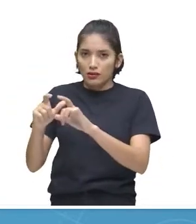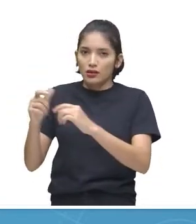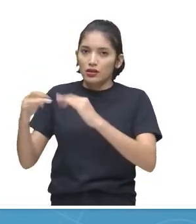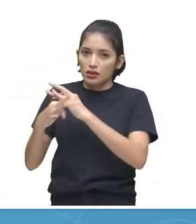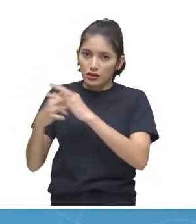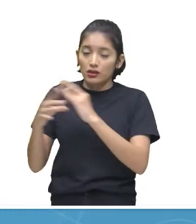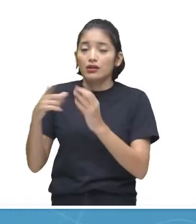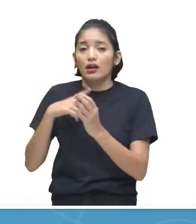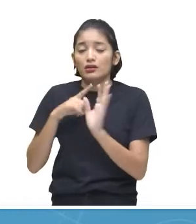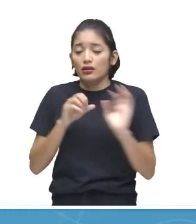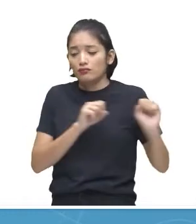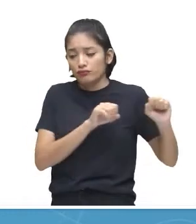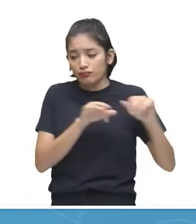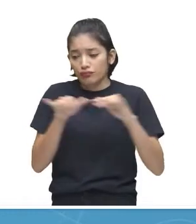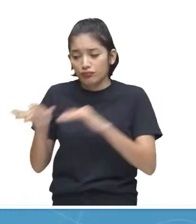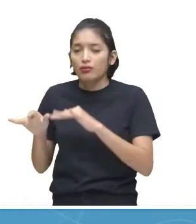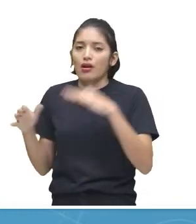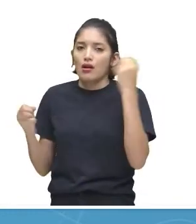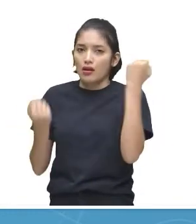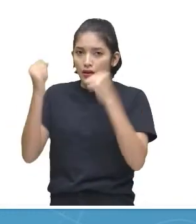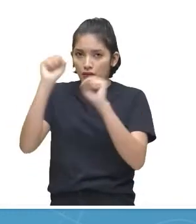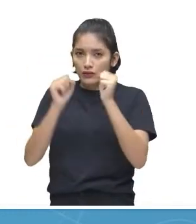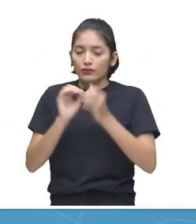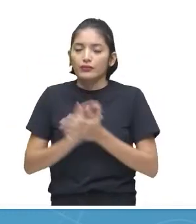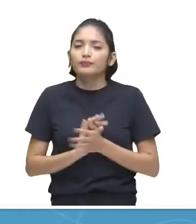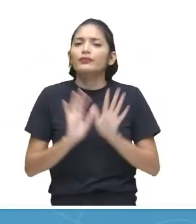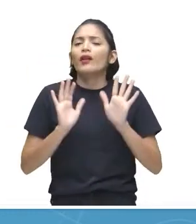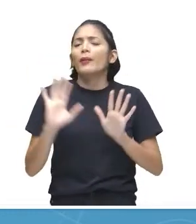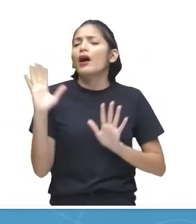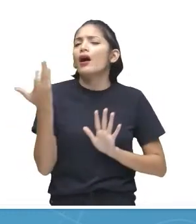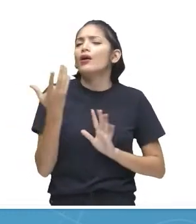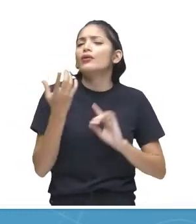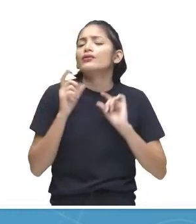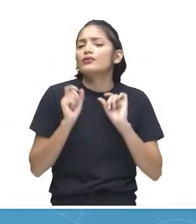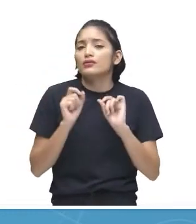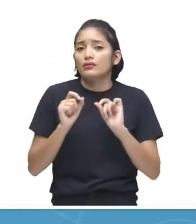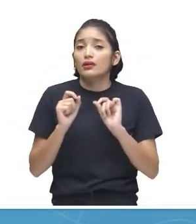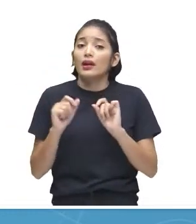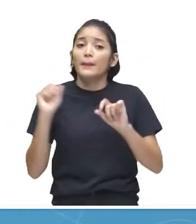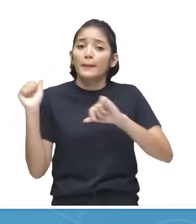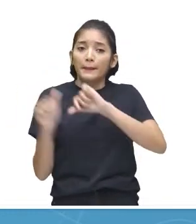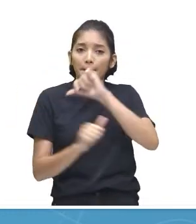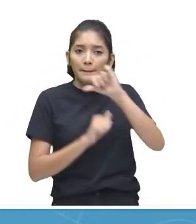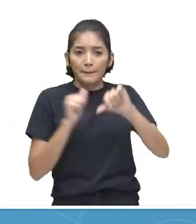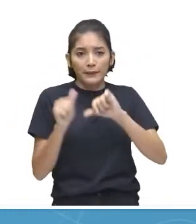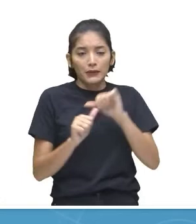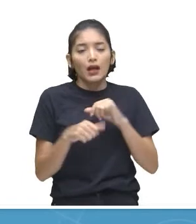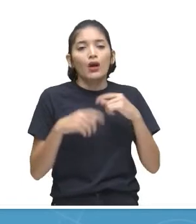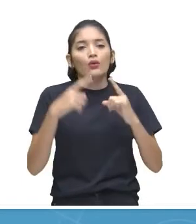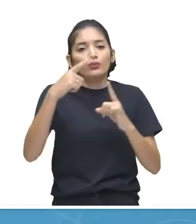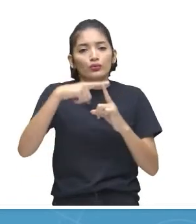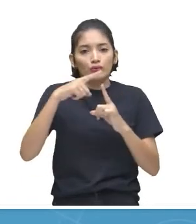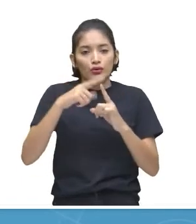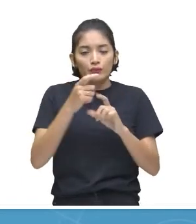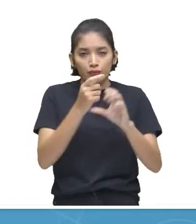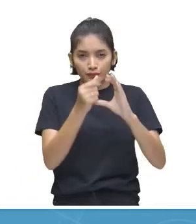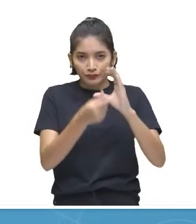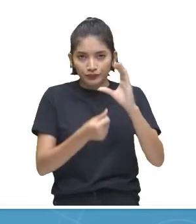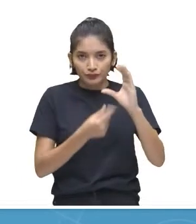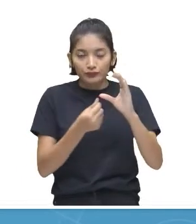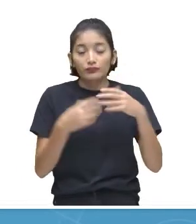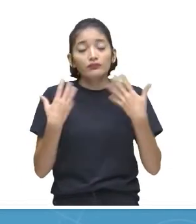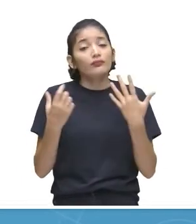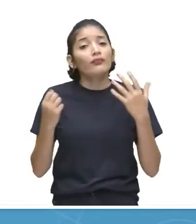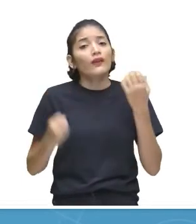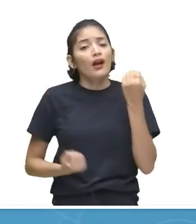estão concentradas entradas às indústrias. Só que o que vai acontecer, que a gente já vai começar a mudar para o próximo tipo de capitalismo, é que a indústria, ela